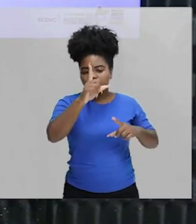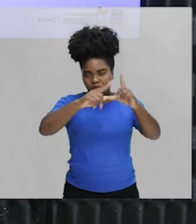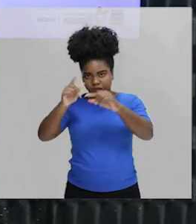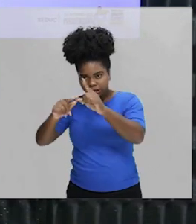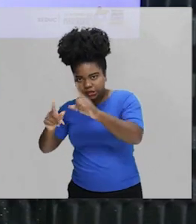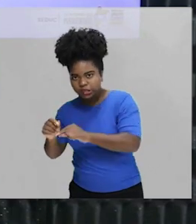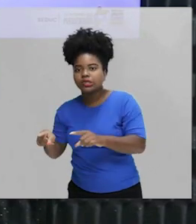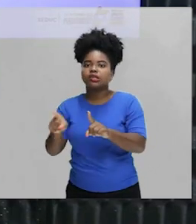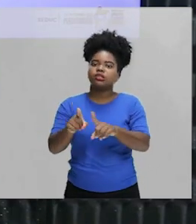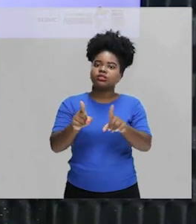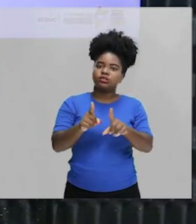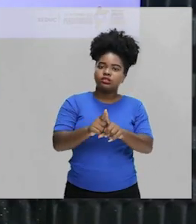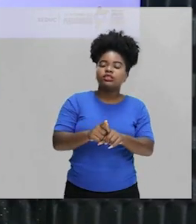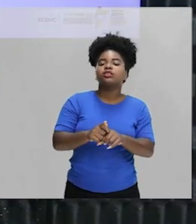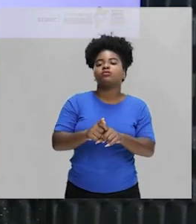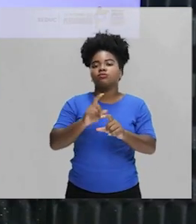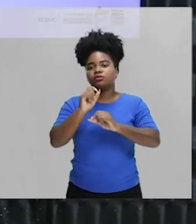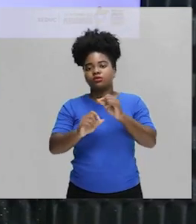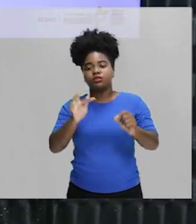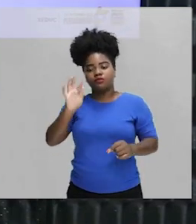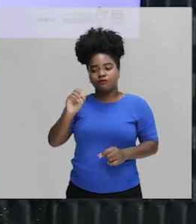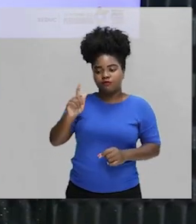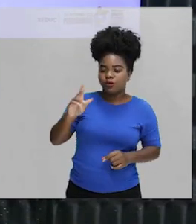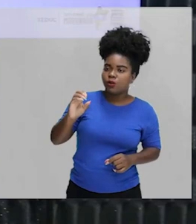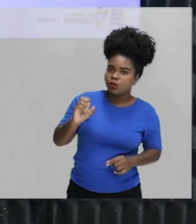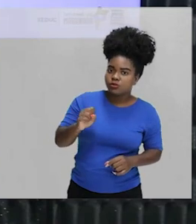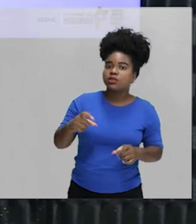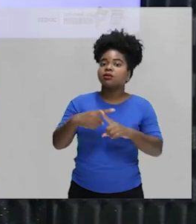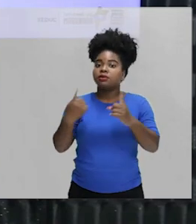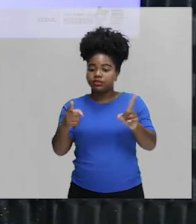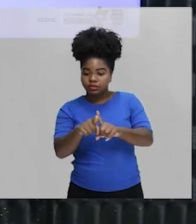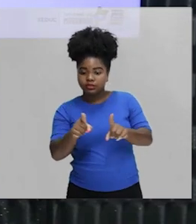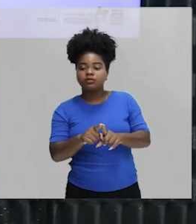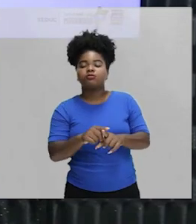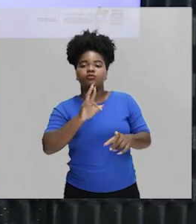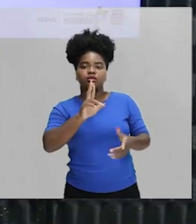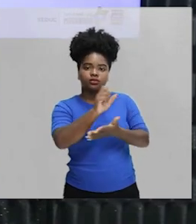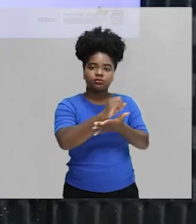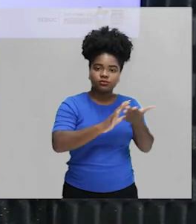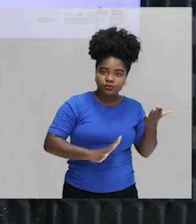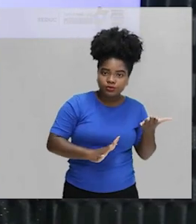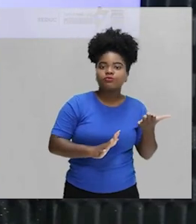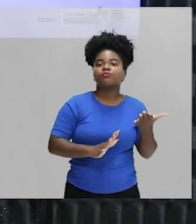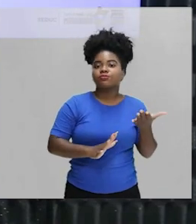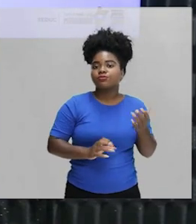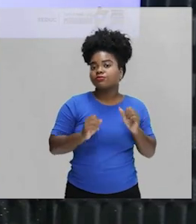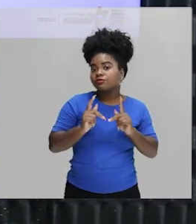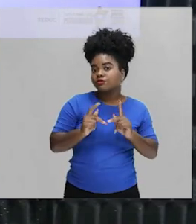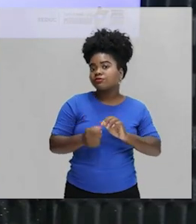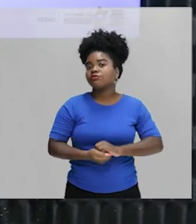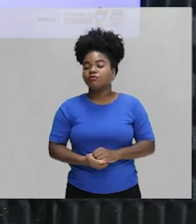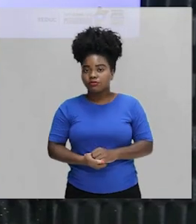fóton espectro atômico certo mas nós vamos responder exercícios sobre e esses assuntos